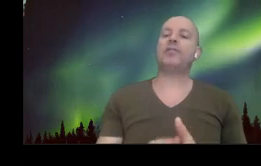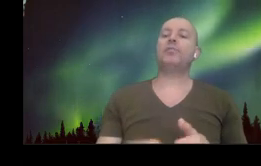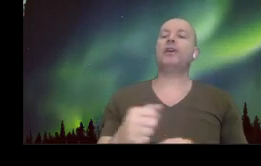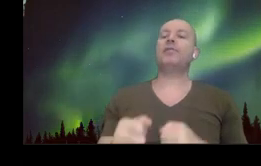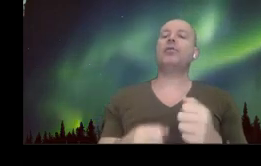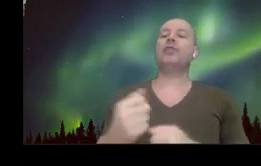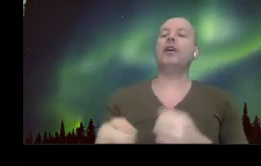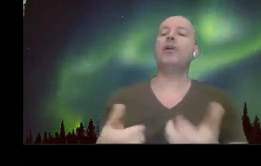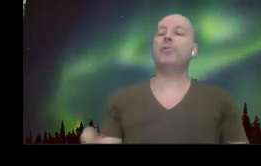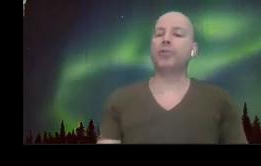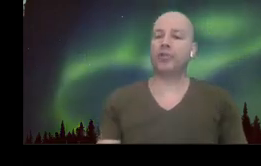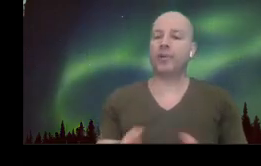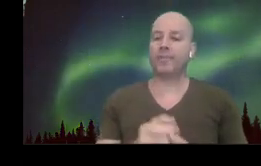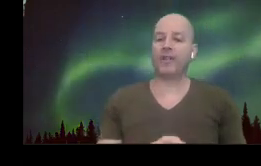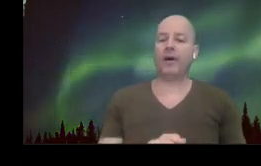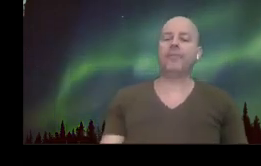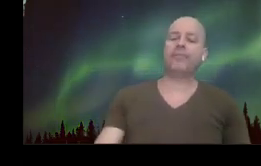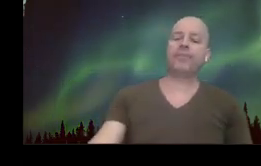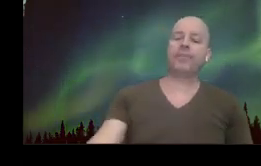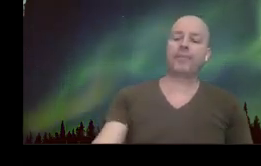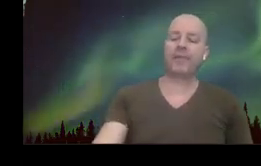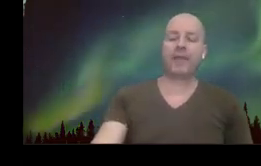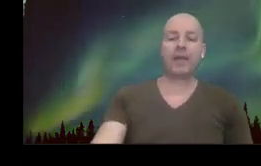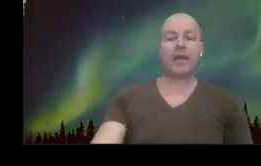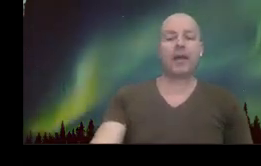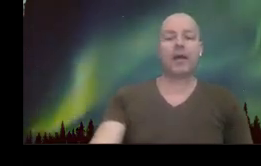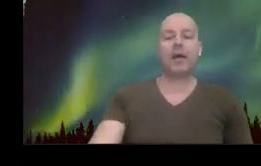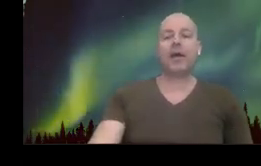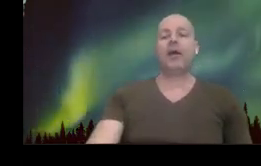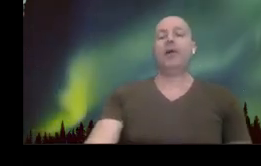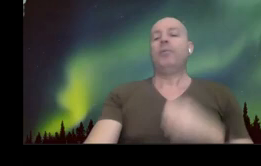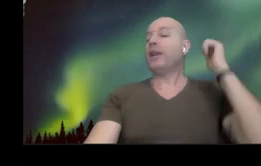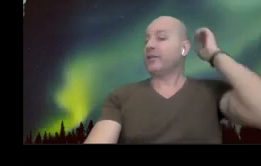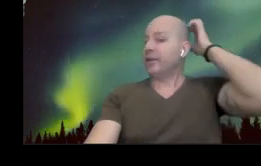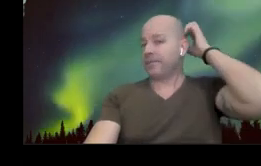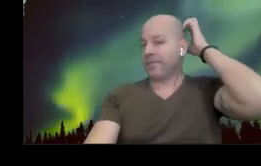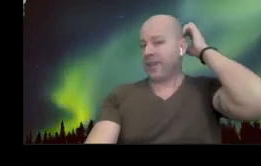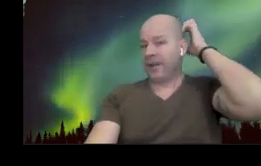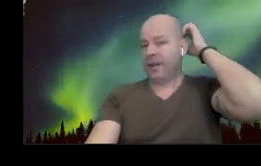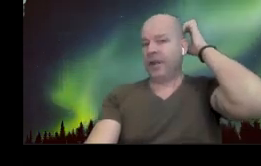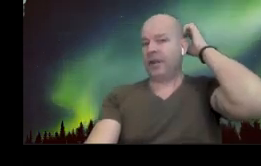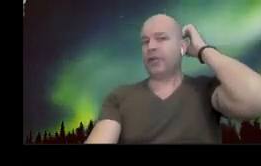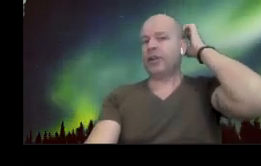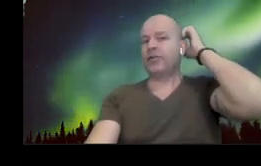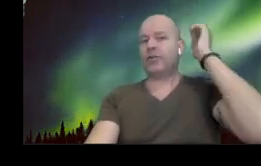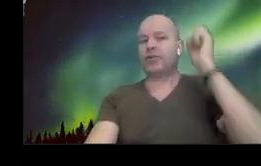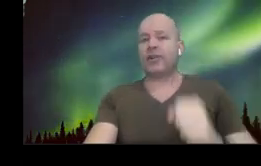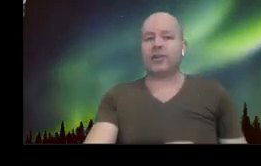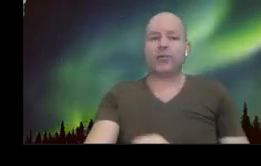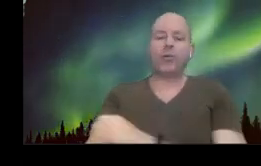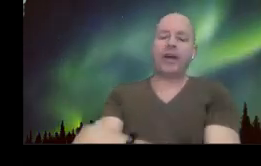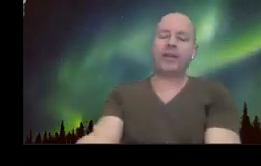daquelas espécies, porque elas não conseguem reproduzir, tá? Beleza. E as